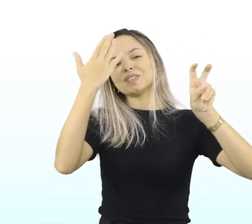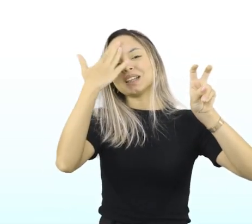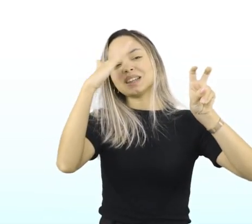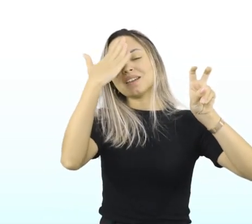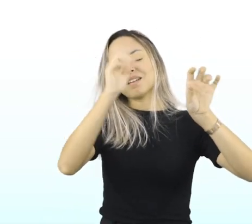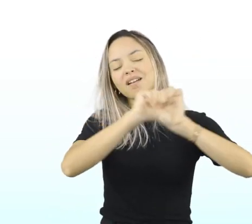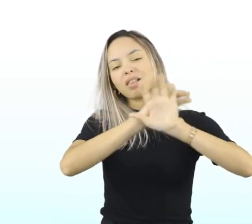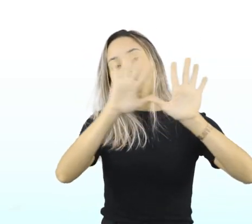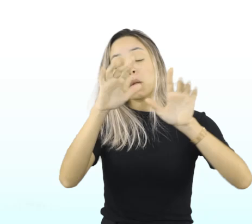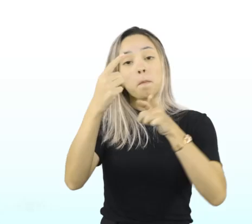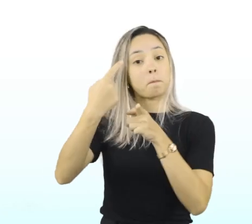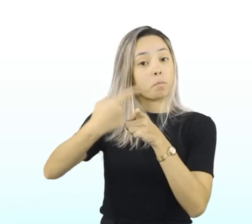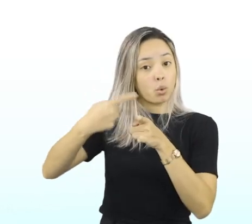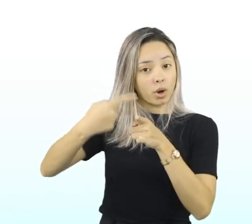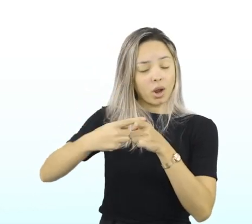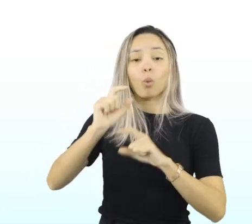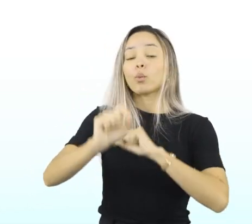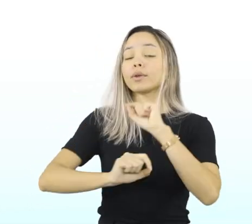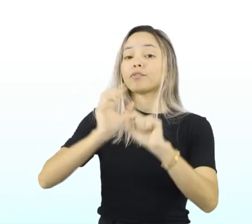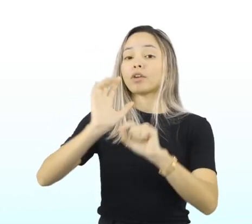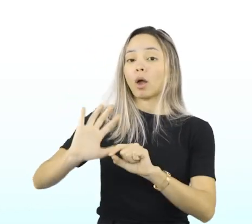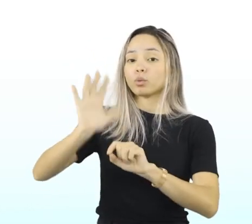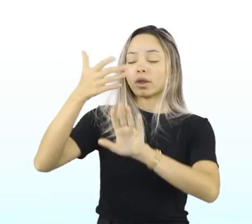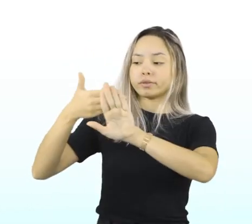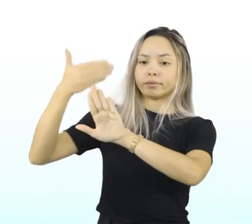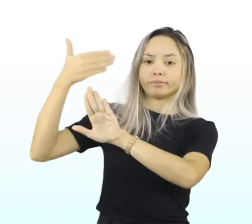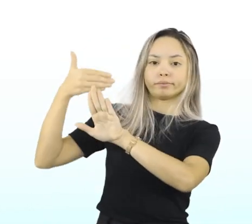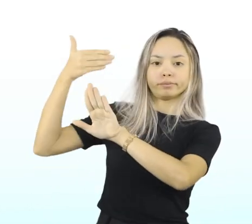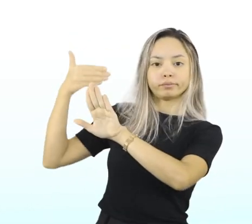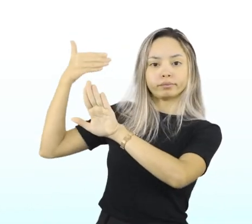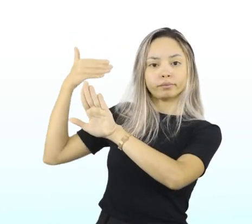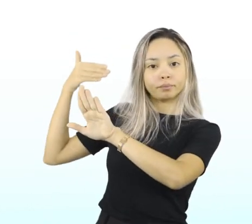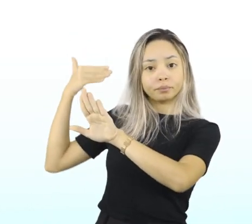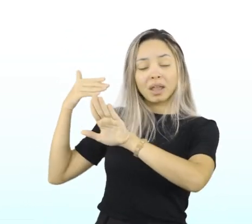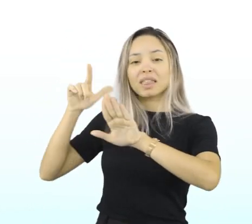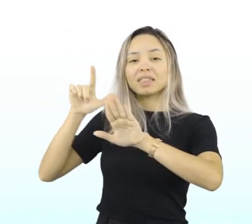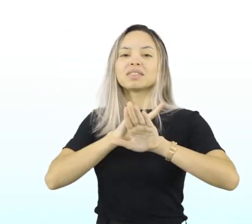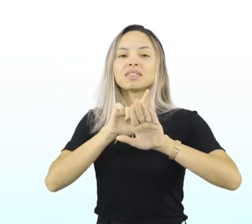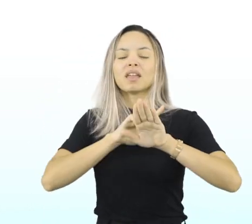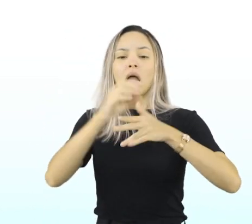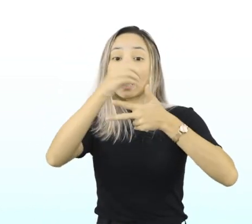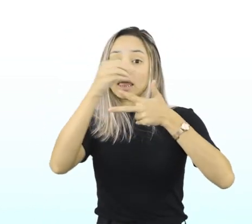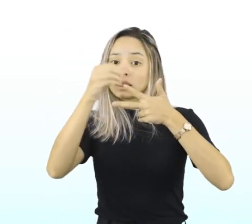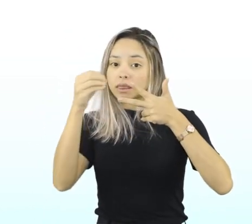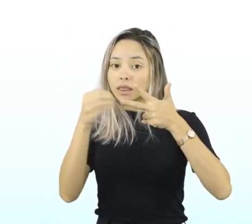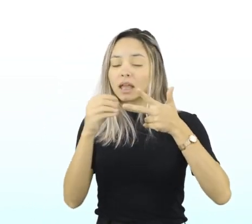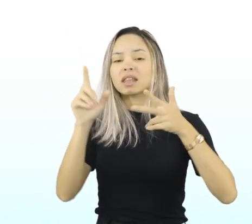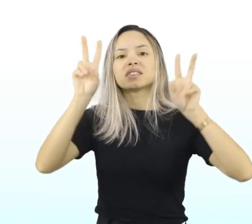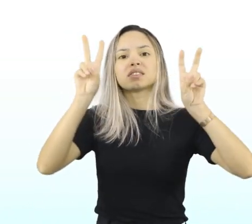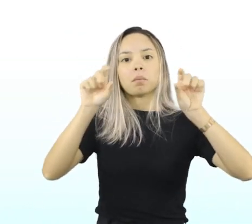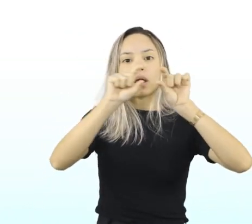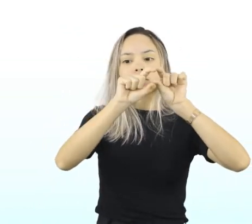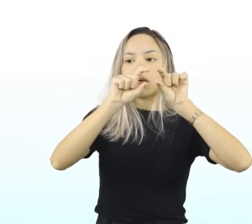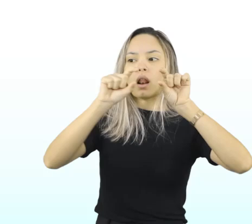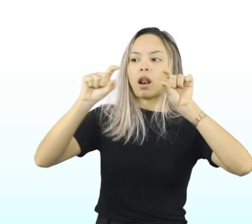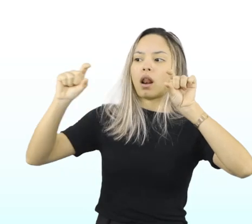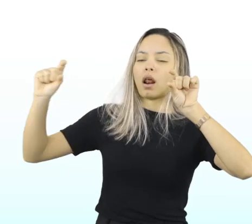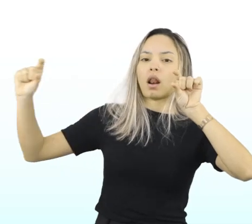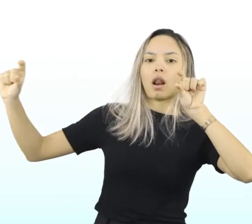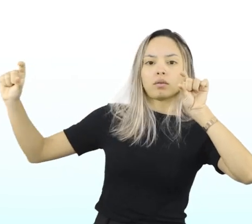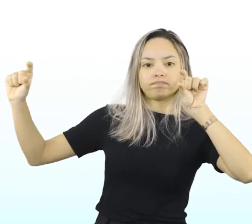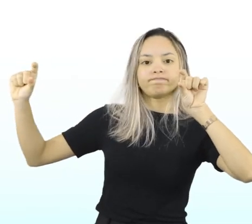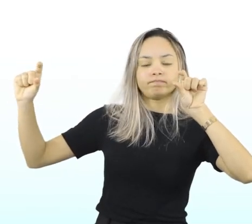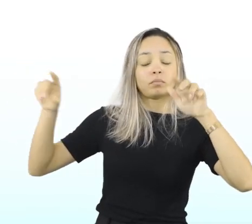tema. Normalmente, né, nas últimas edições, o Enem vem trazendo um tema extenso, um tema